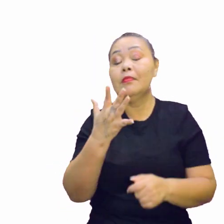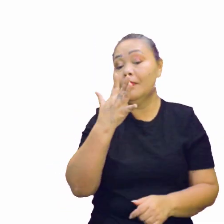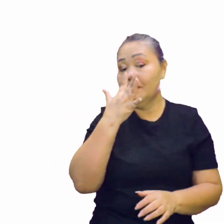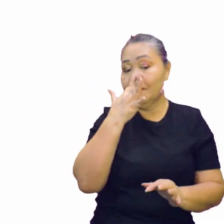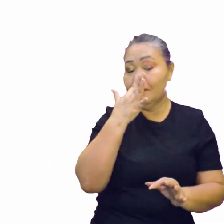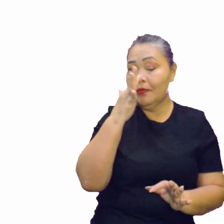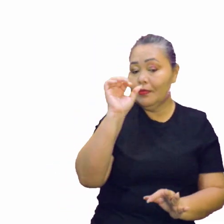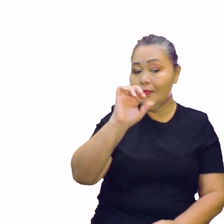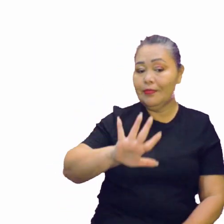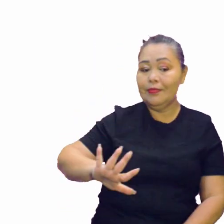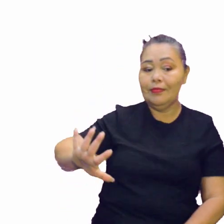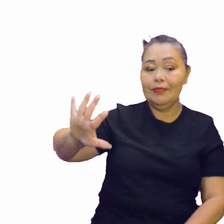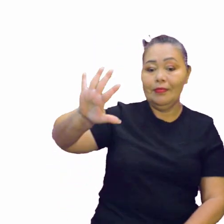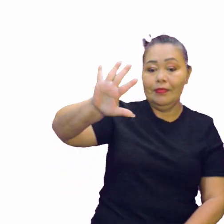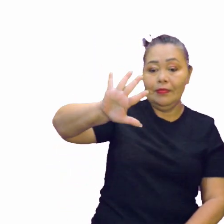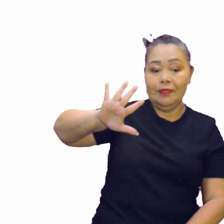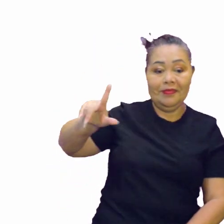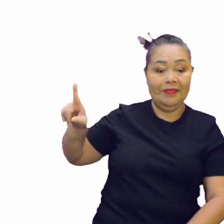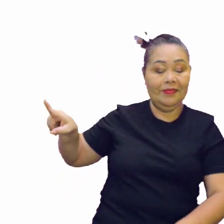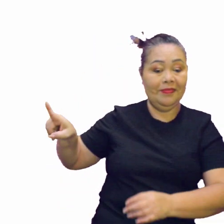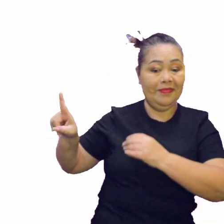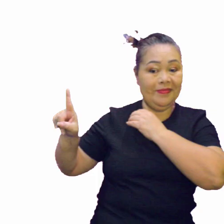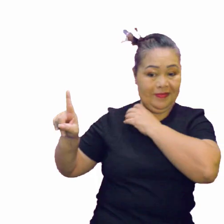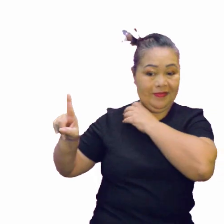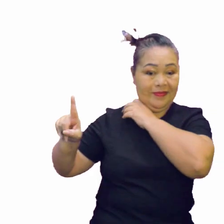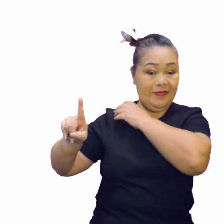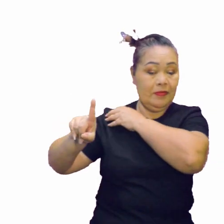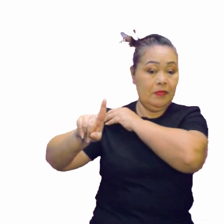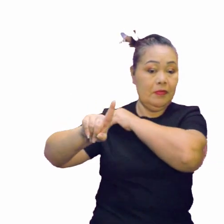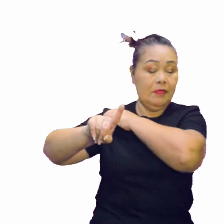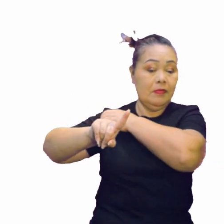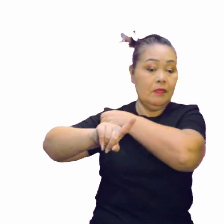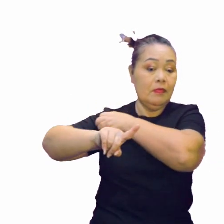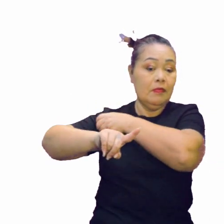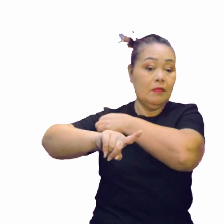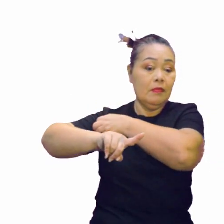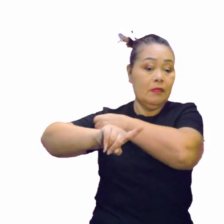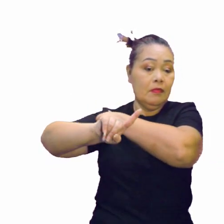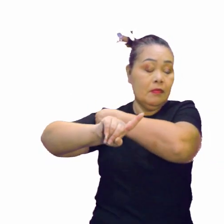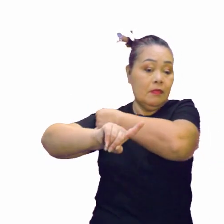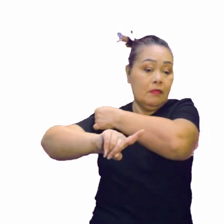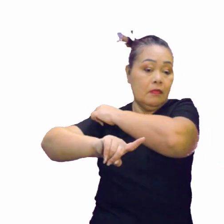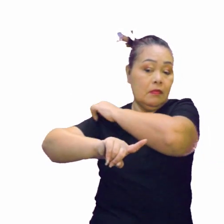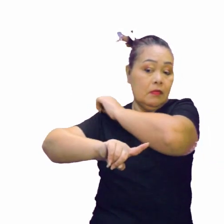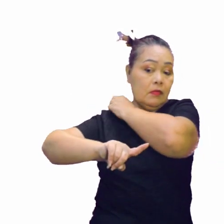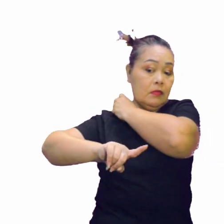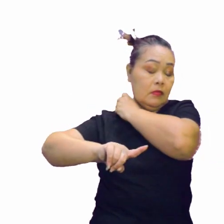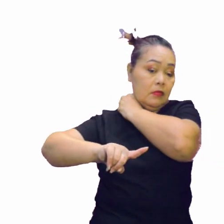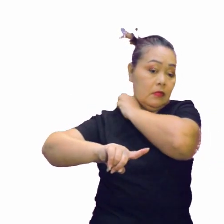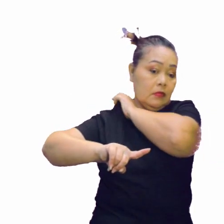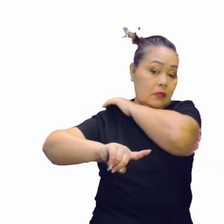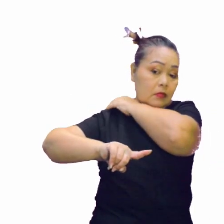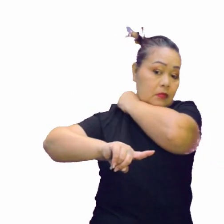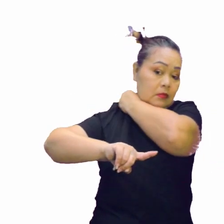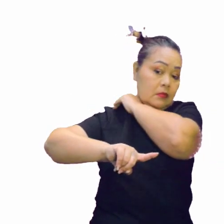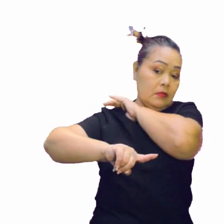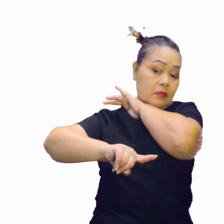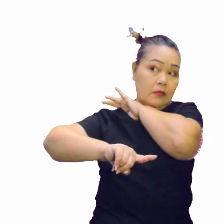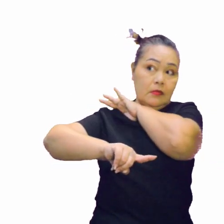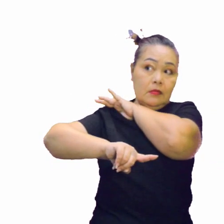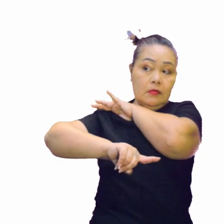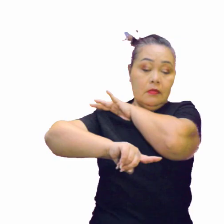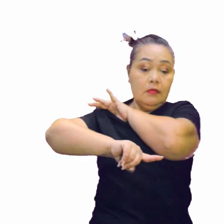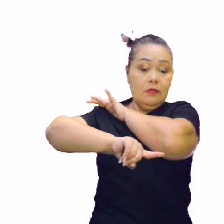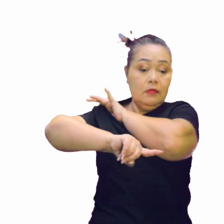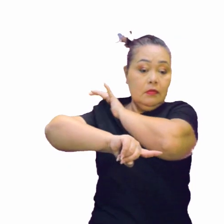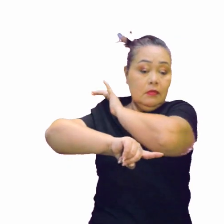imagem, né, a gente está... Olha, cara, e aí, pessoal, tem uma informação.